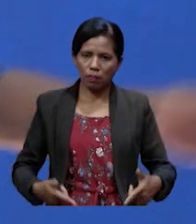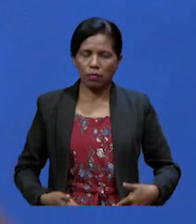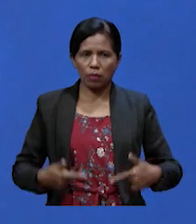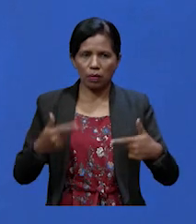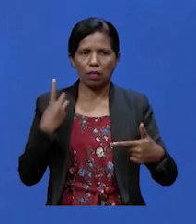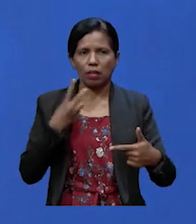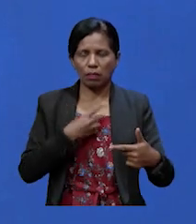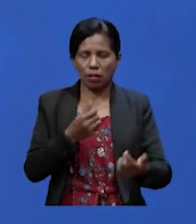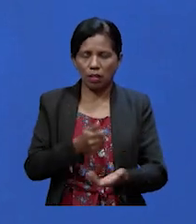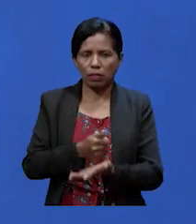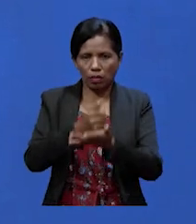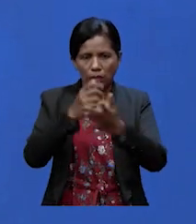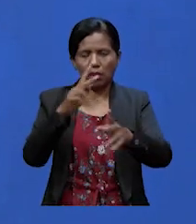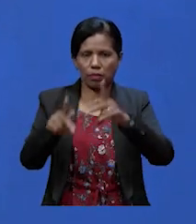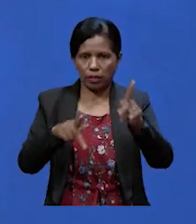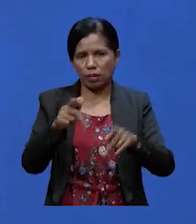falisir selu.